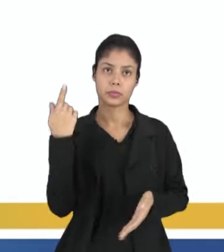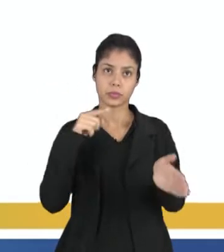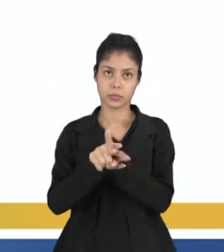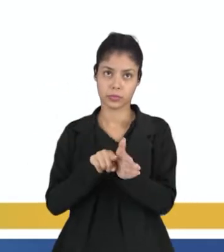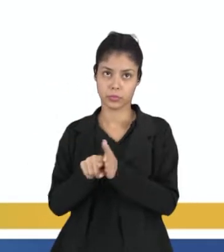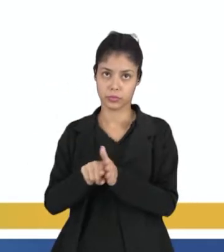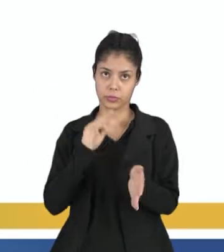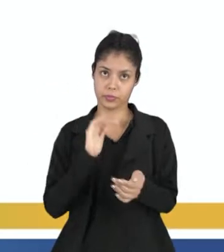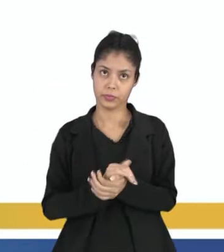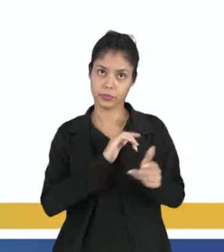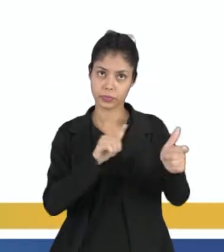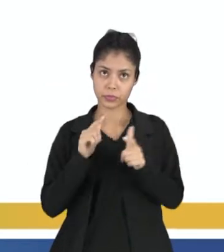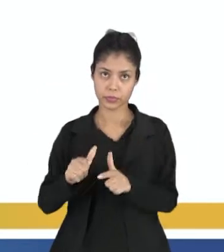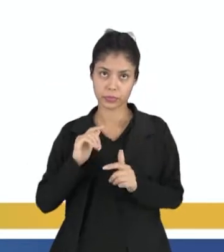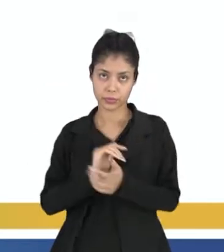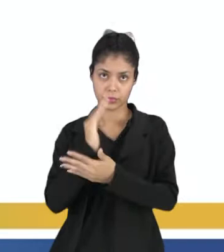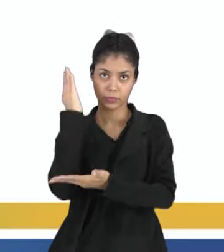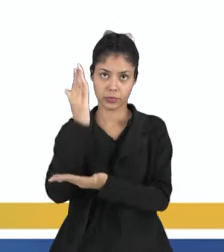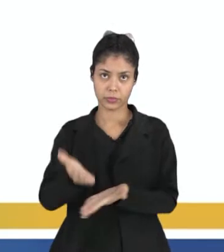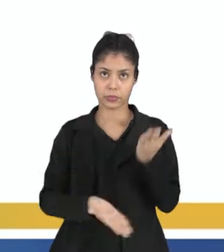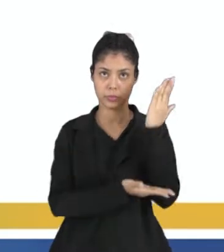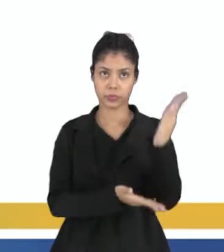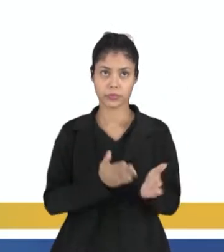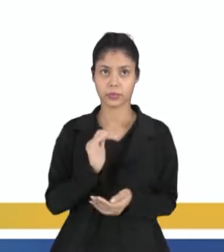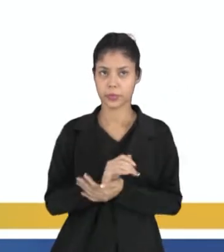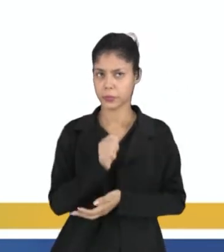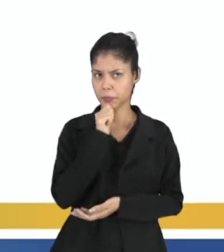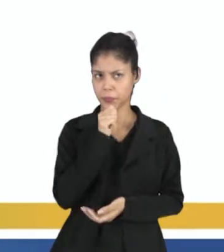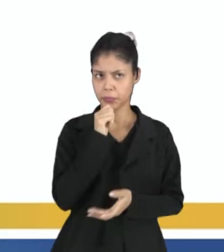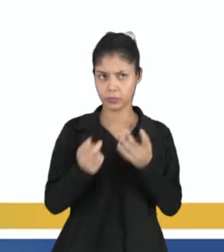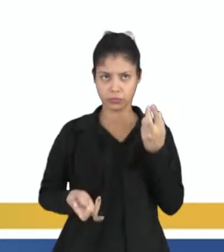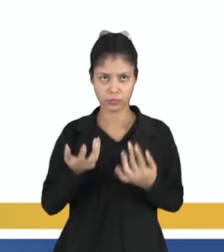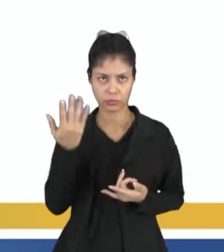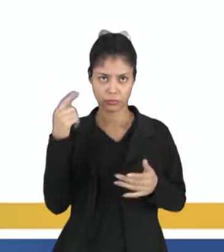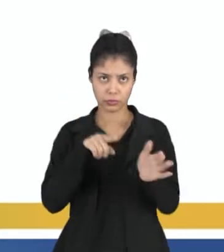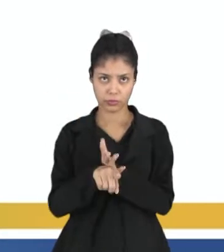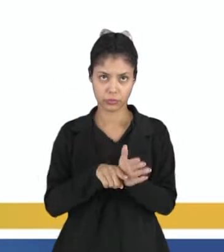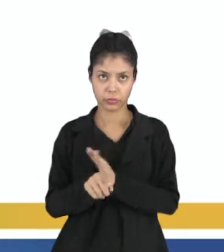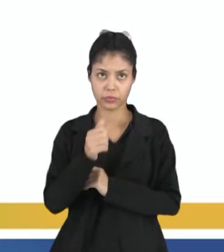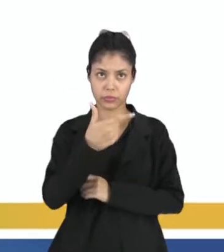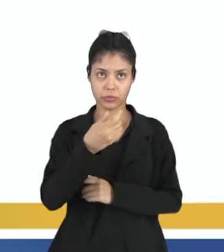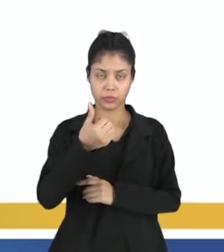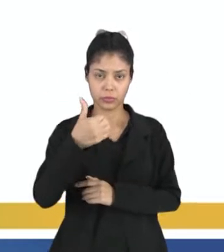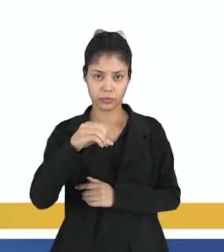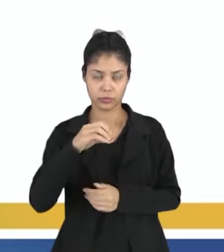os pesquisadores, as áreas desmatadas e ainda não queimadas desde